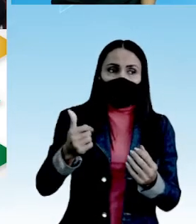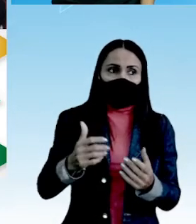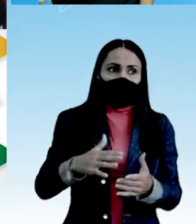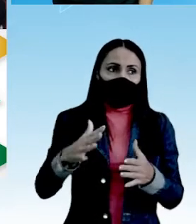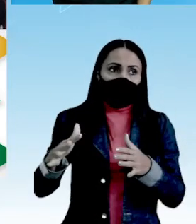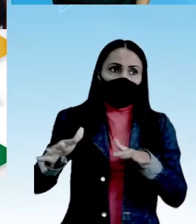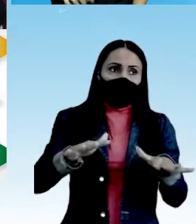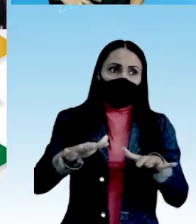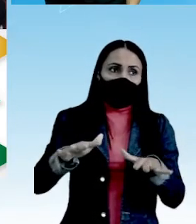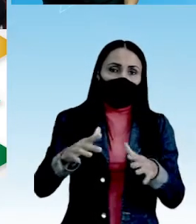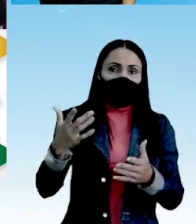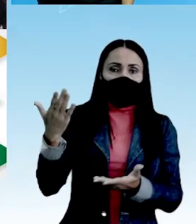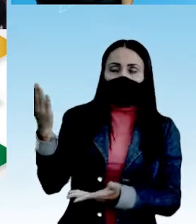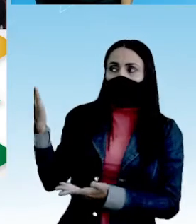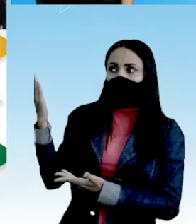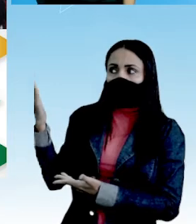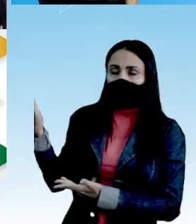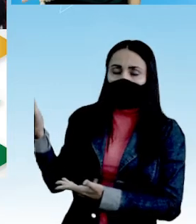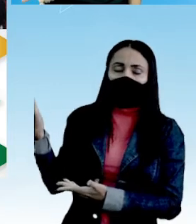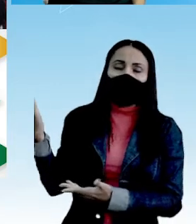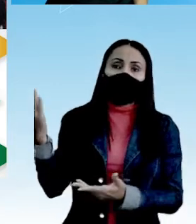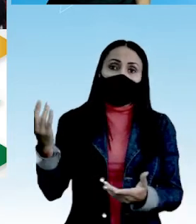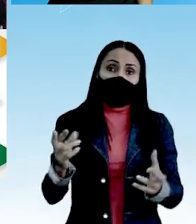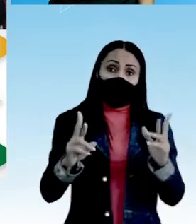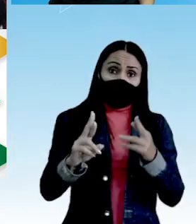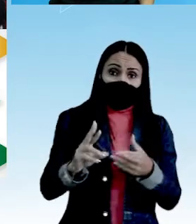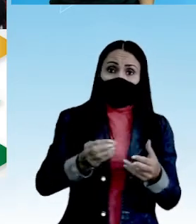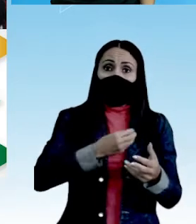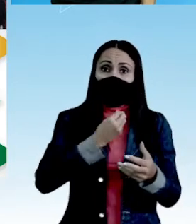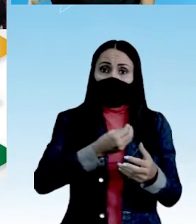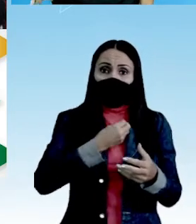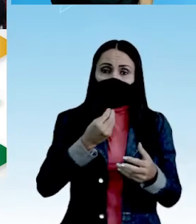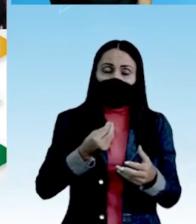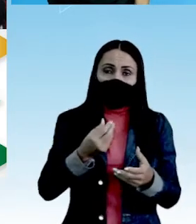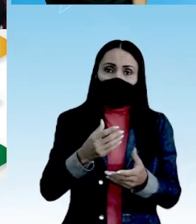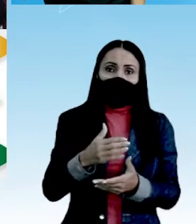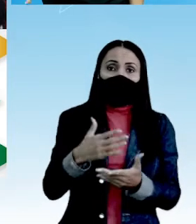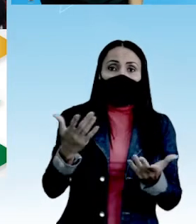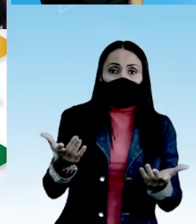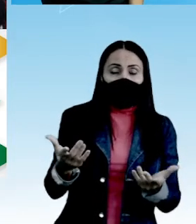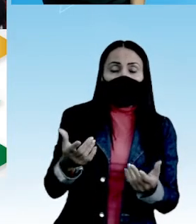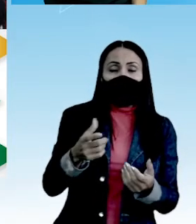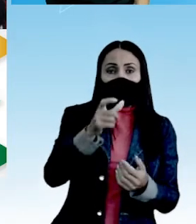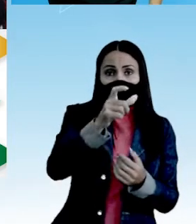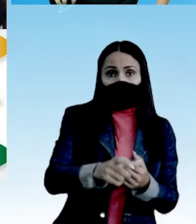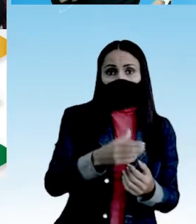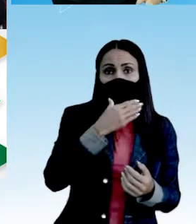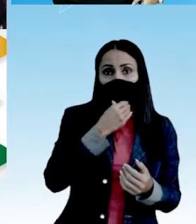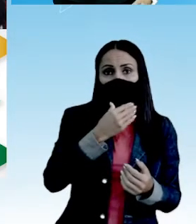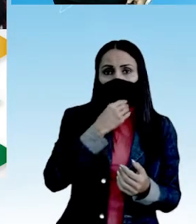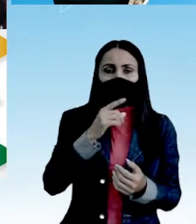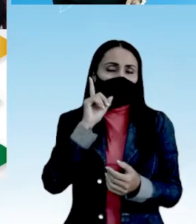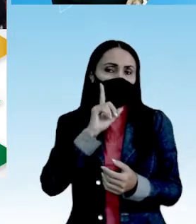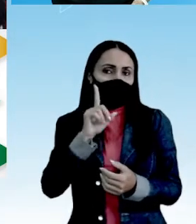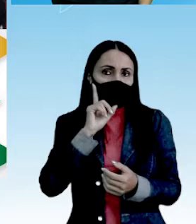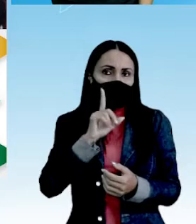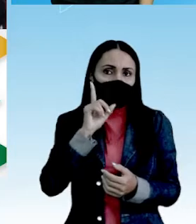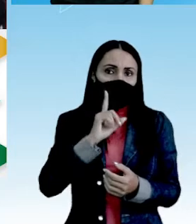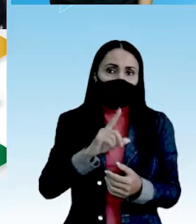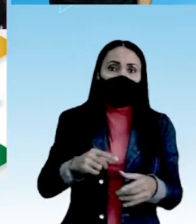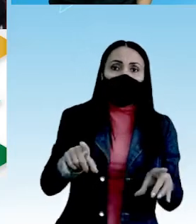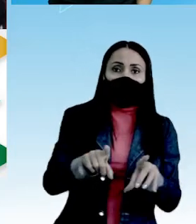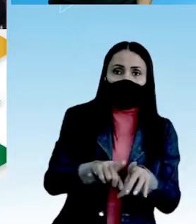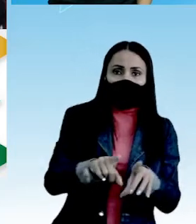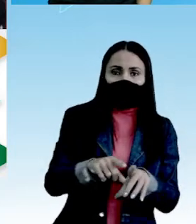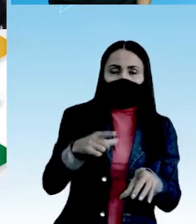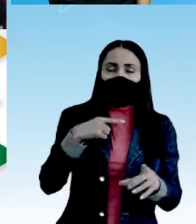Boring Soul, com Tony Bennett, que foi uma grande referência na vida dela. Ela era muito fã desse cantor, né, norte-americano. Enfim, aí ela também tem